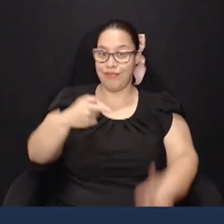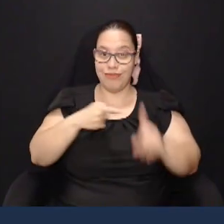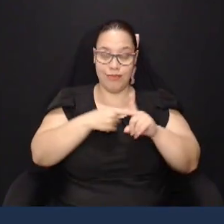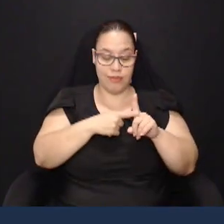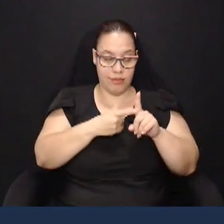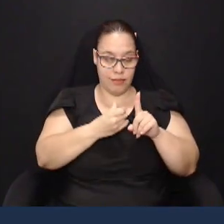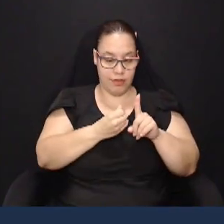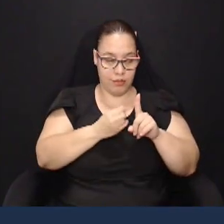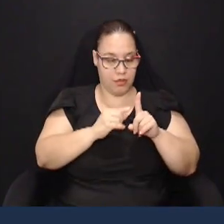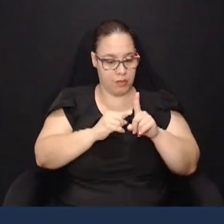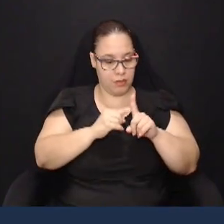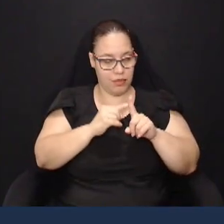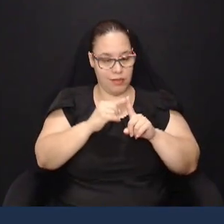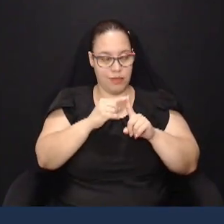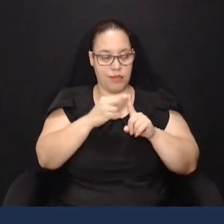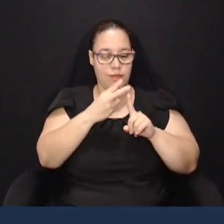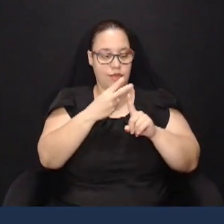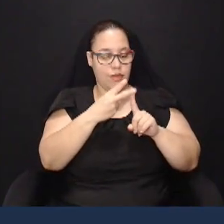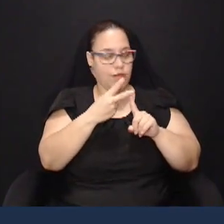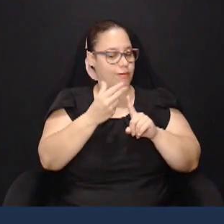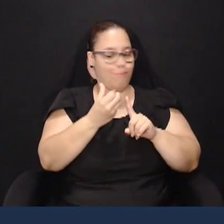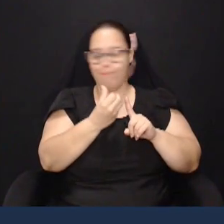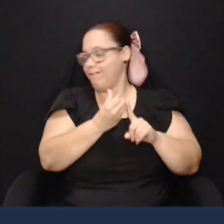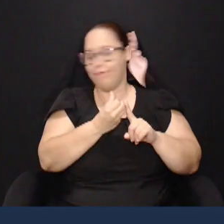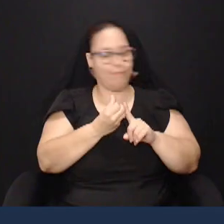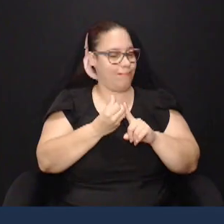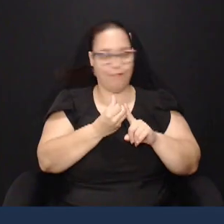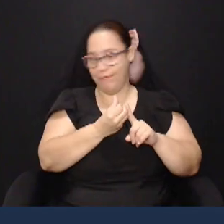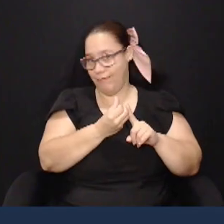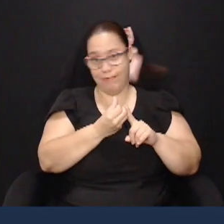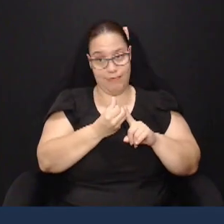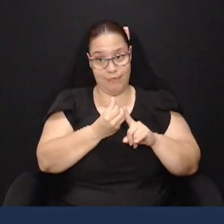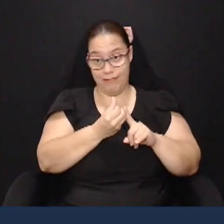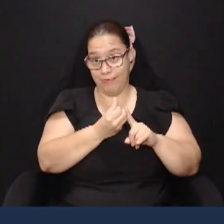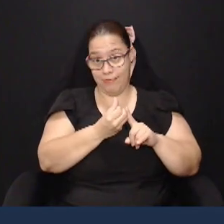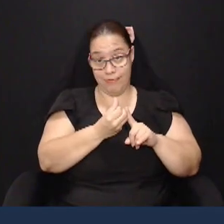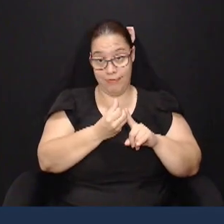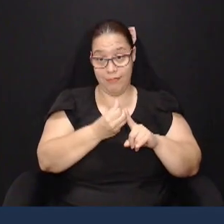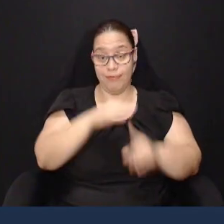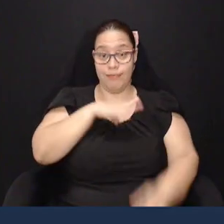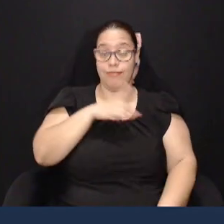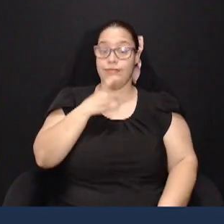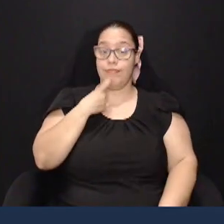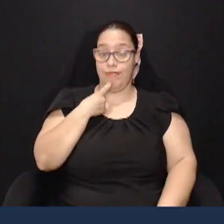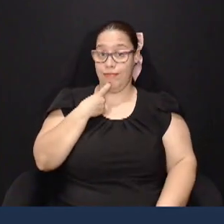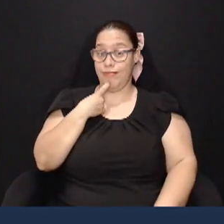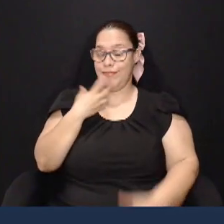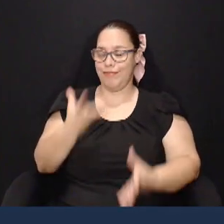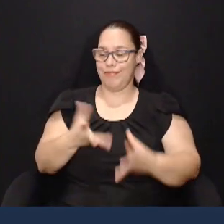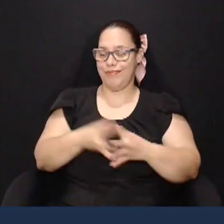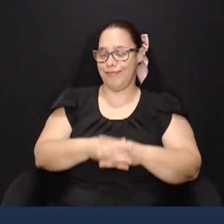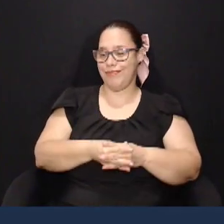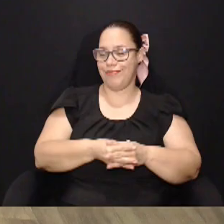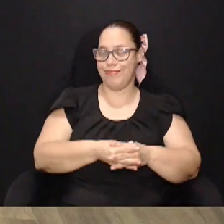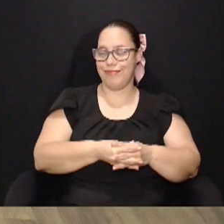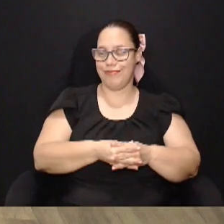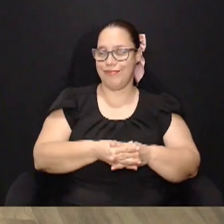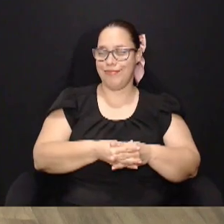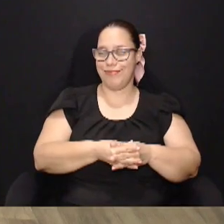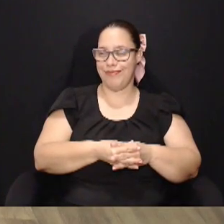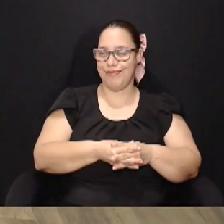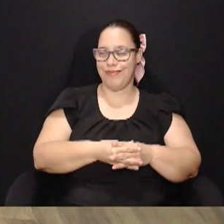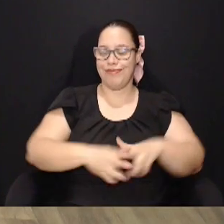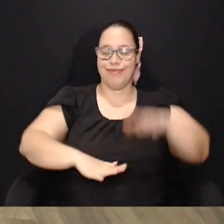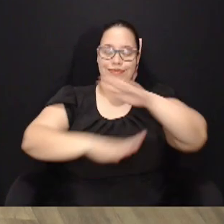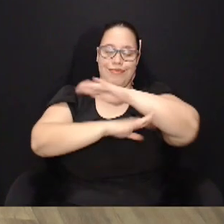e a máxima não passa dos 26 aqui na cidade de Campinas. O Jornal Câmara